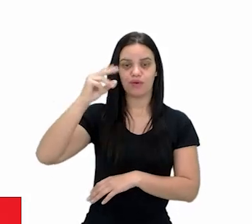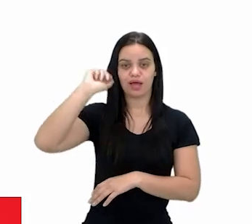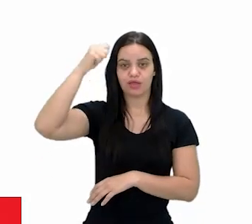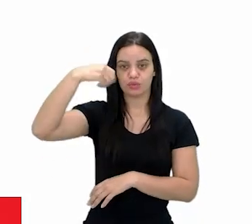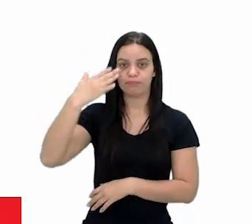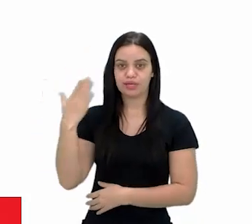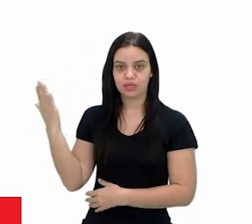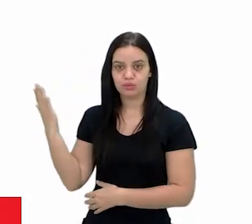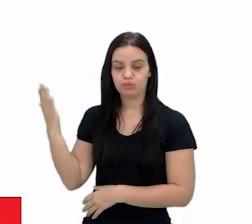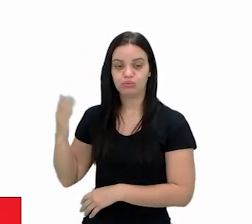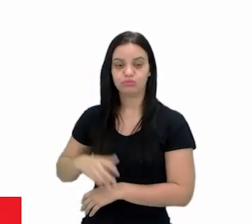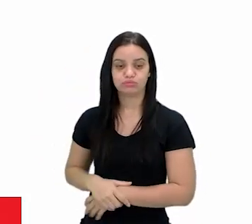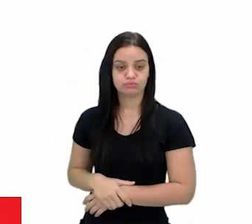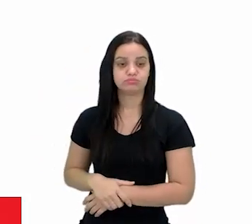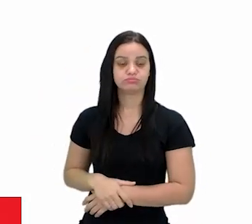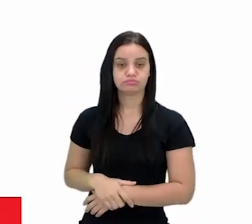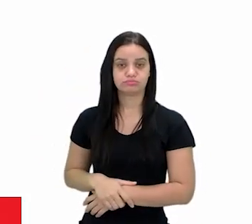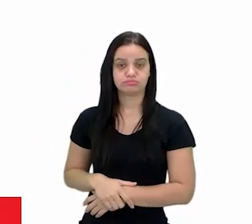Allan Poe.